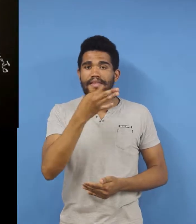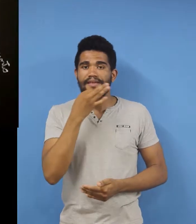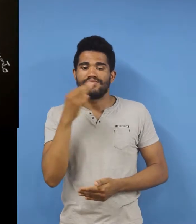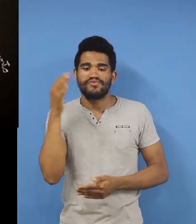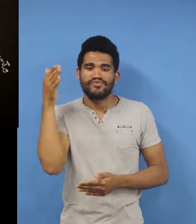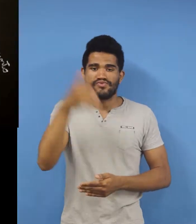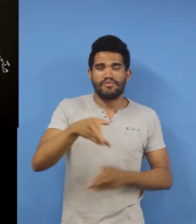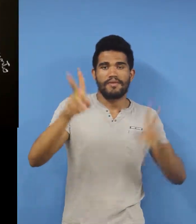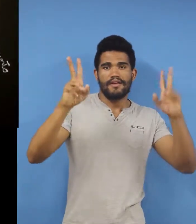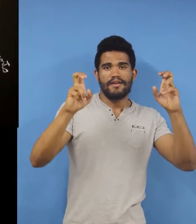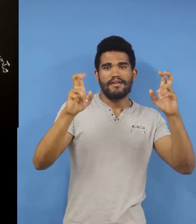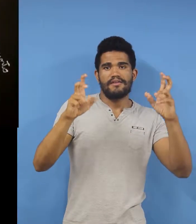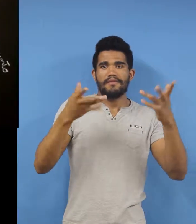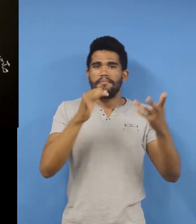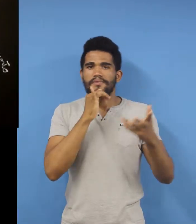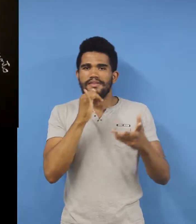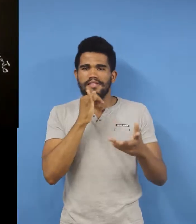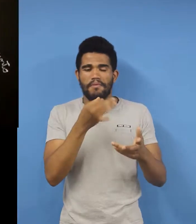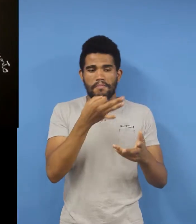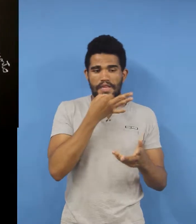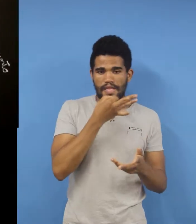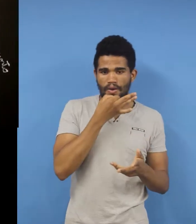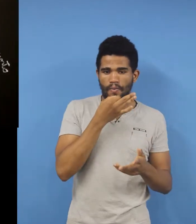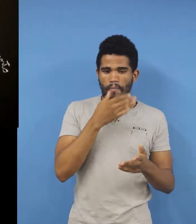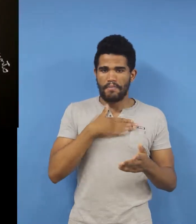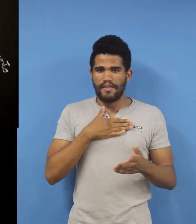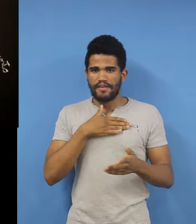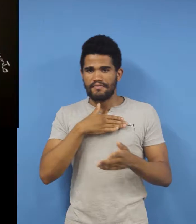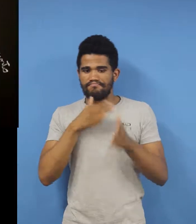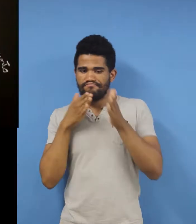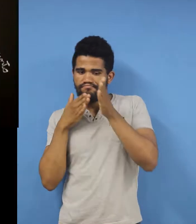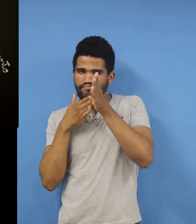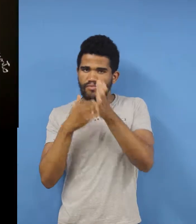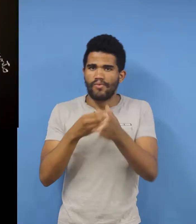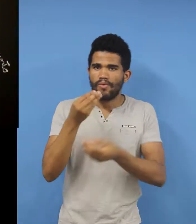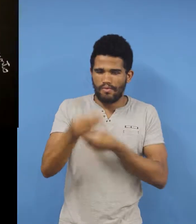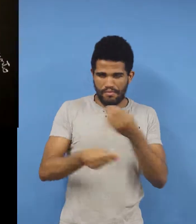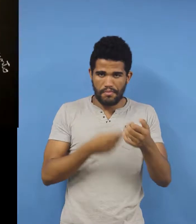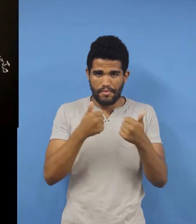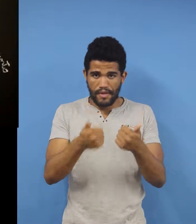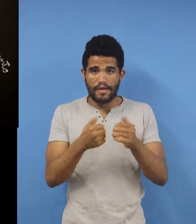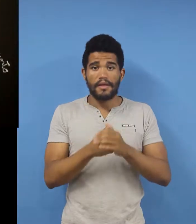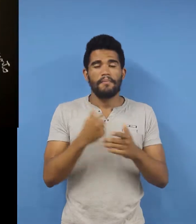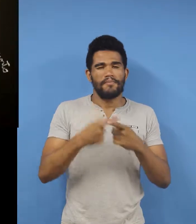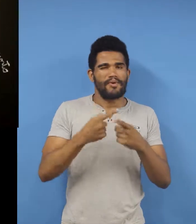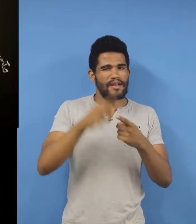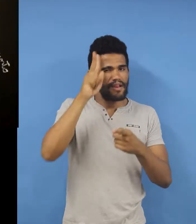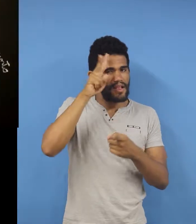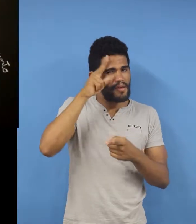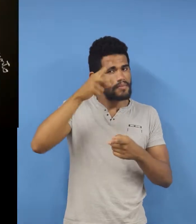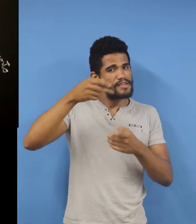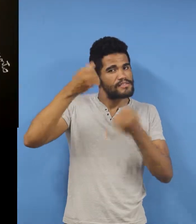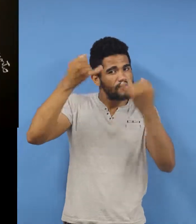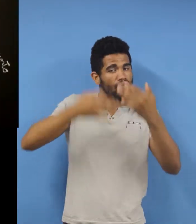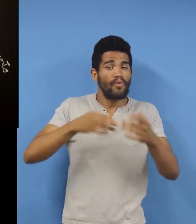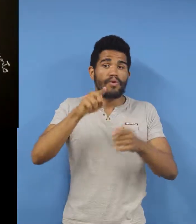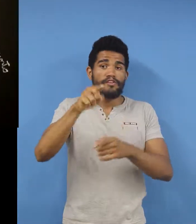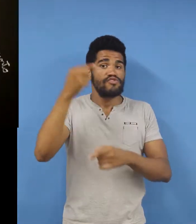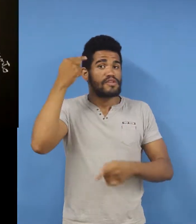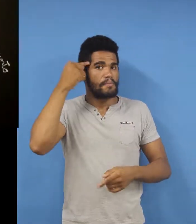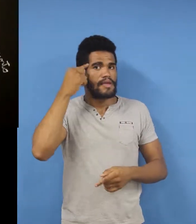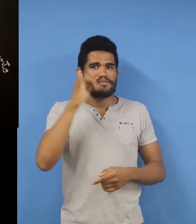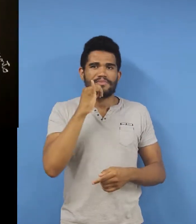sua ideia, desenvolver, mostrar a sua opinião sobre aquele assunto, o seu ponto de vista sobre